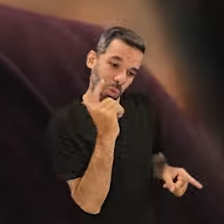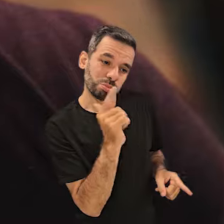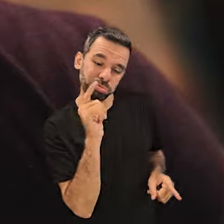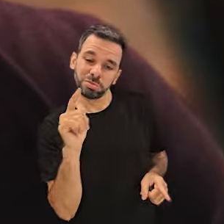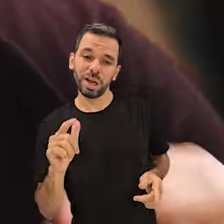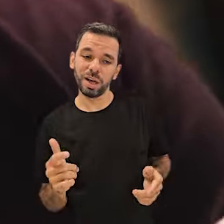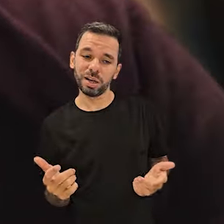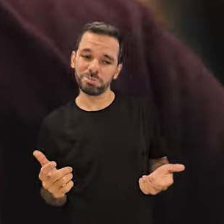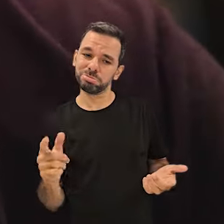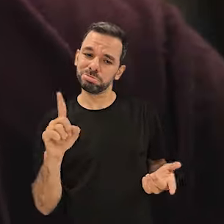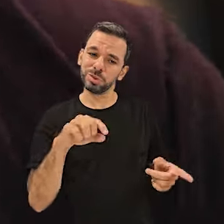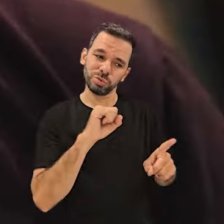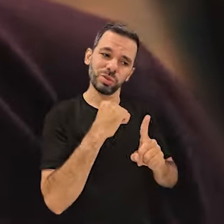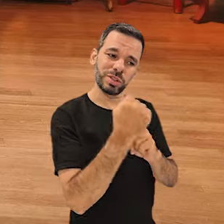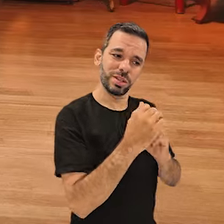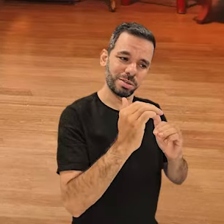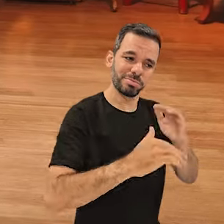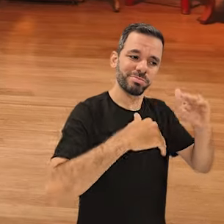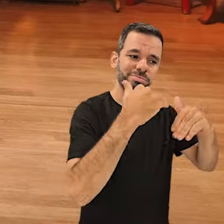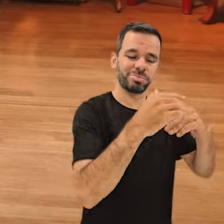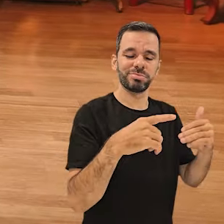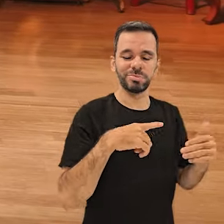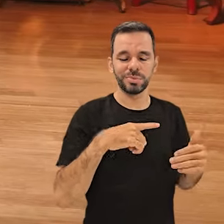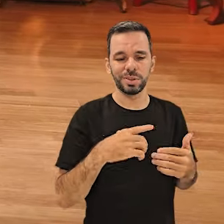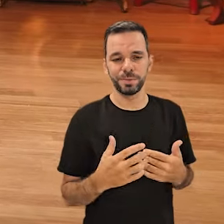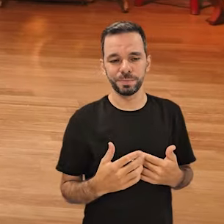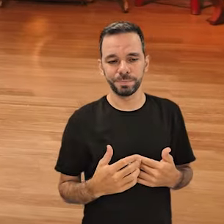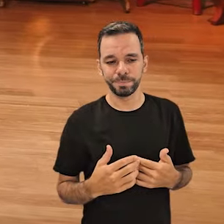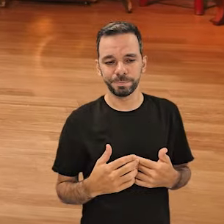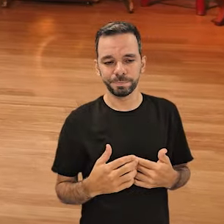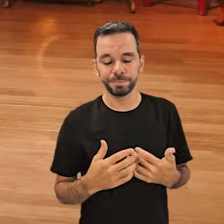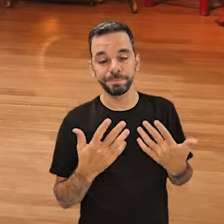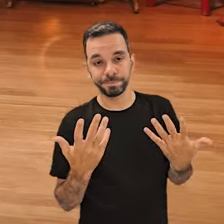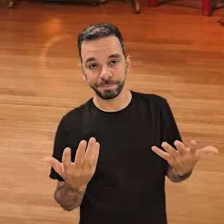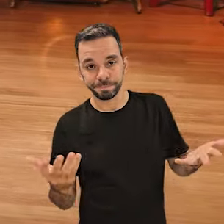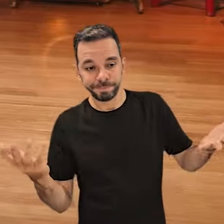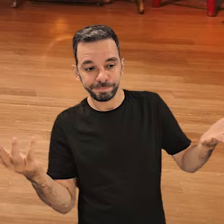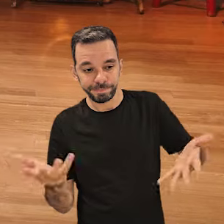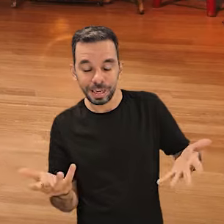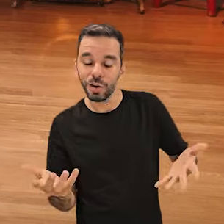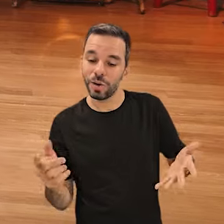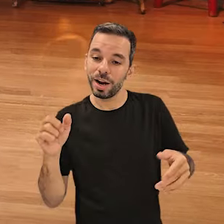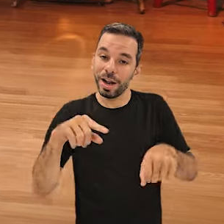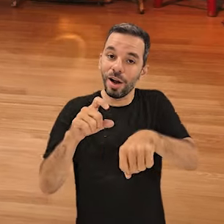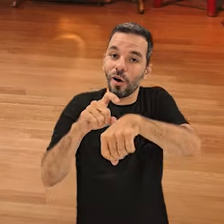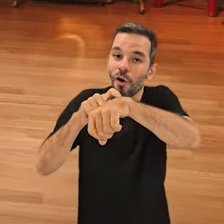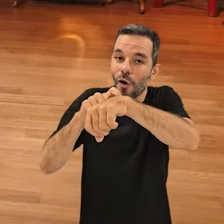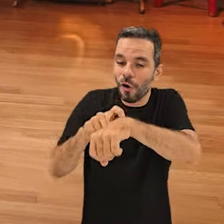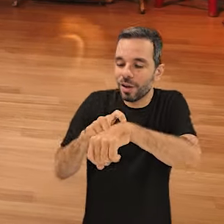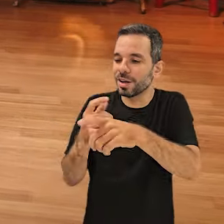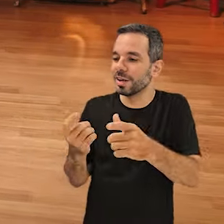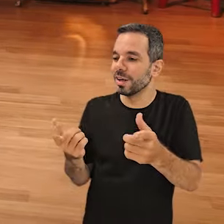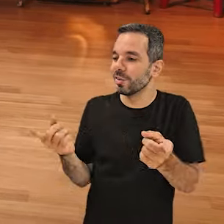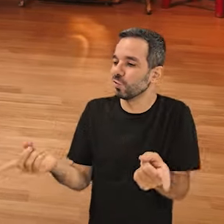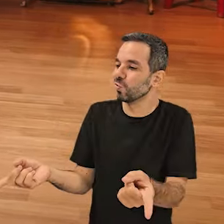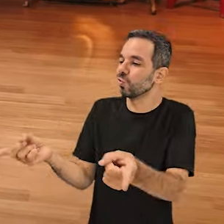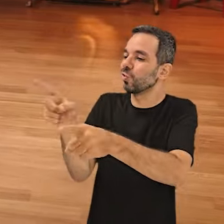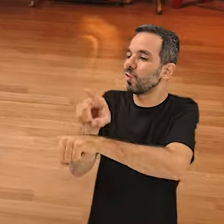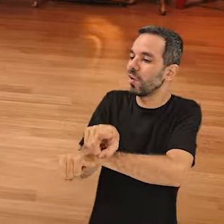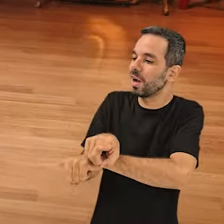é a solução, inclusive, para uma sociedade melhor. Falando nessa escrita nacional, regional, agora é aquele momento que a gente faz uma troca